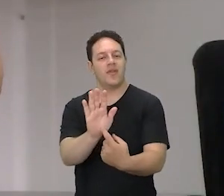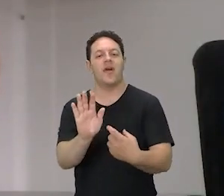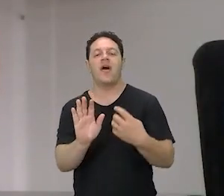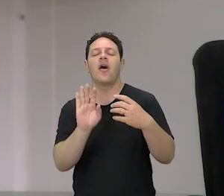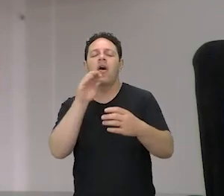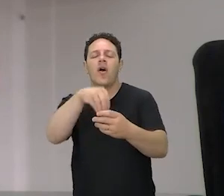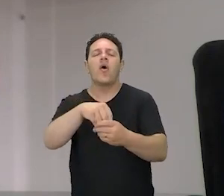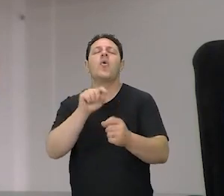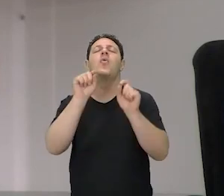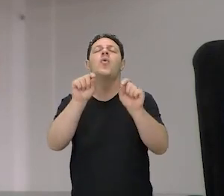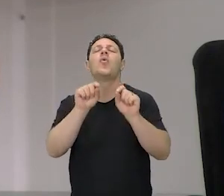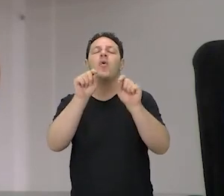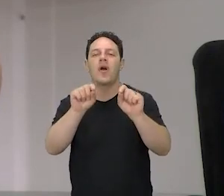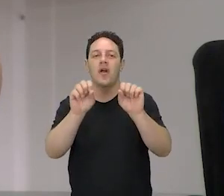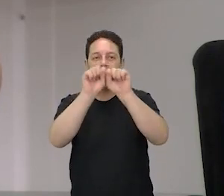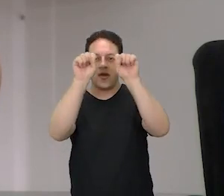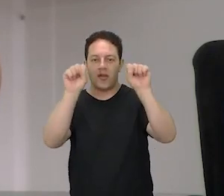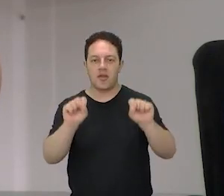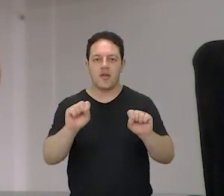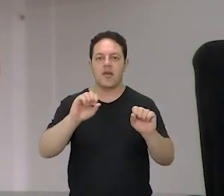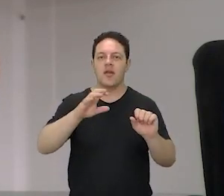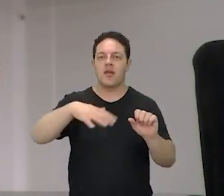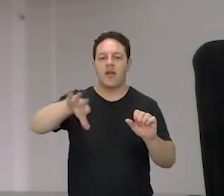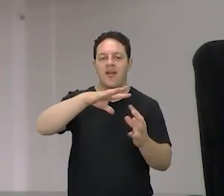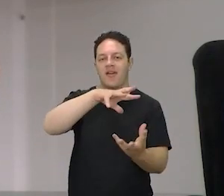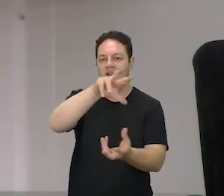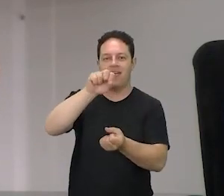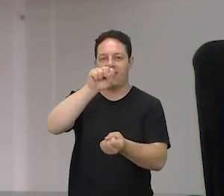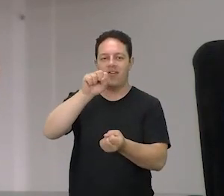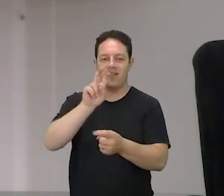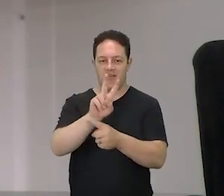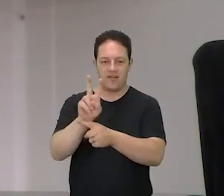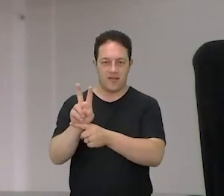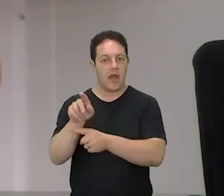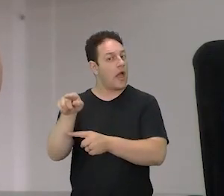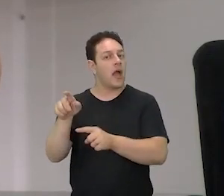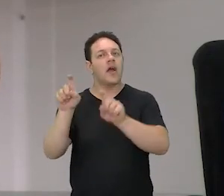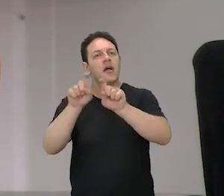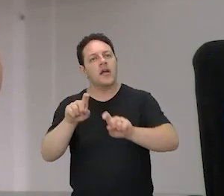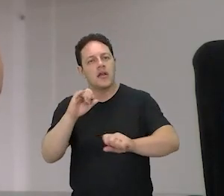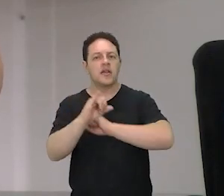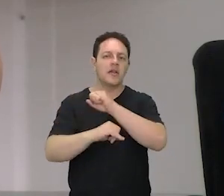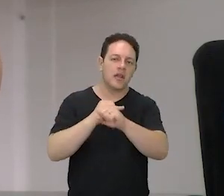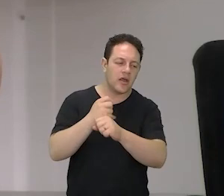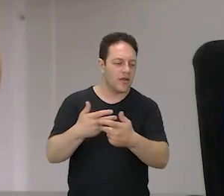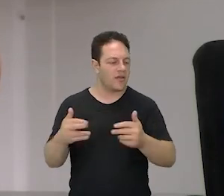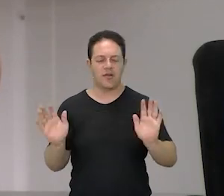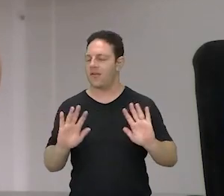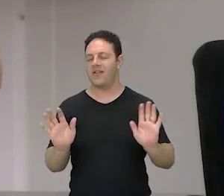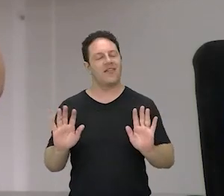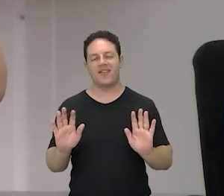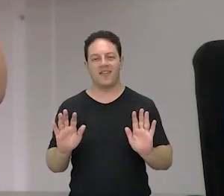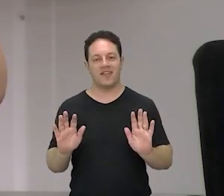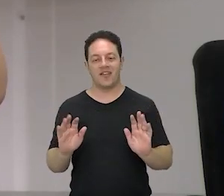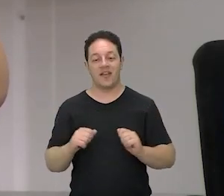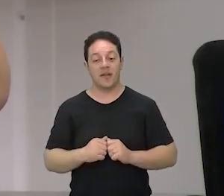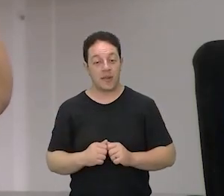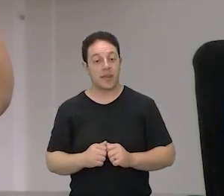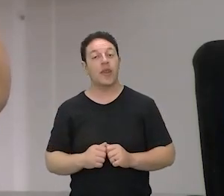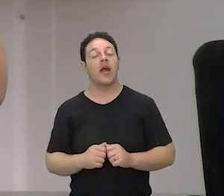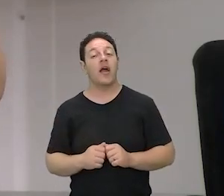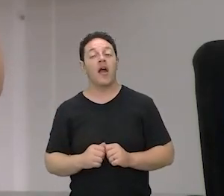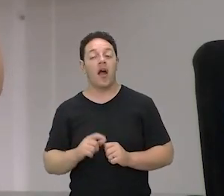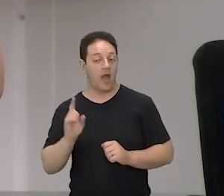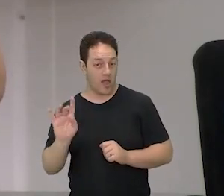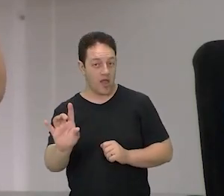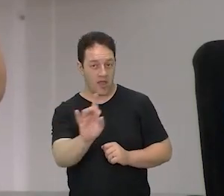só representado, é a tecnologia desplugada. Então, nesse painel de controle, os alunos foram colocando, cada grupo